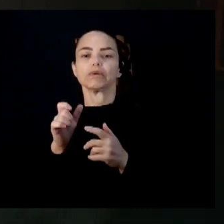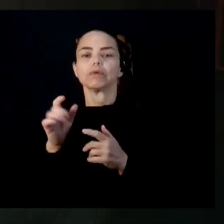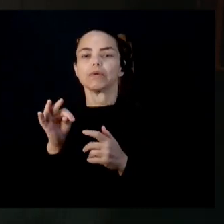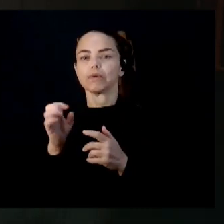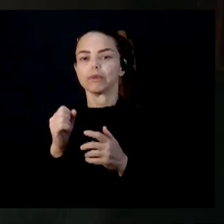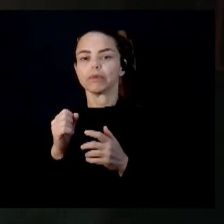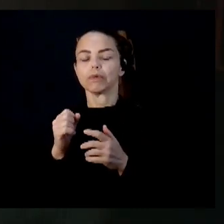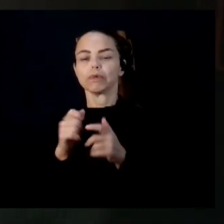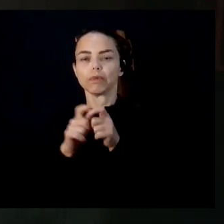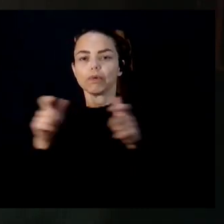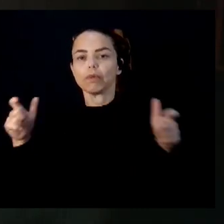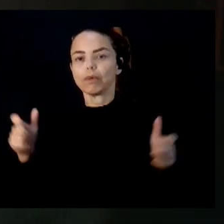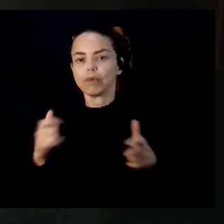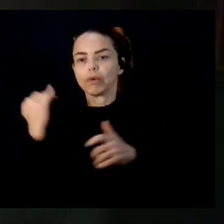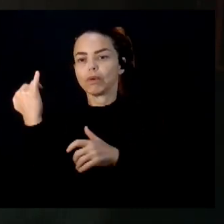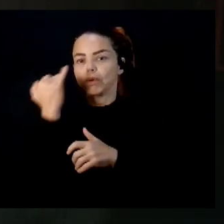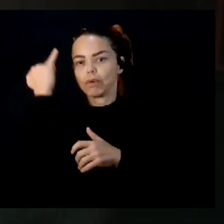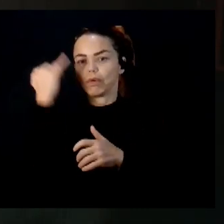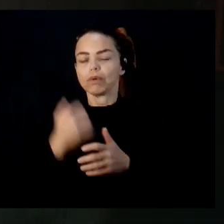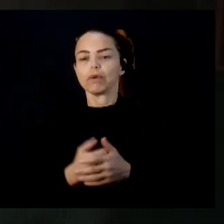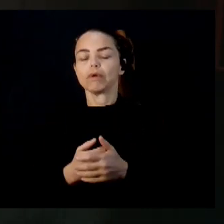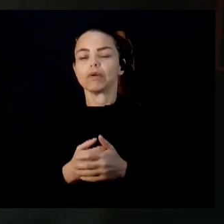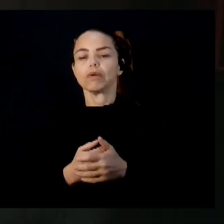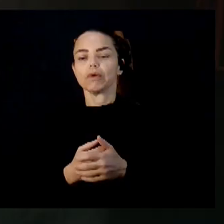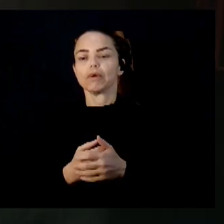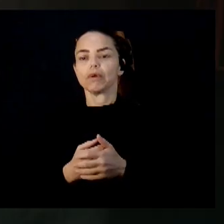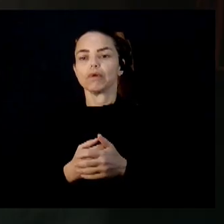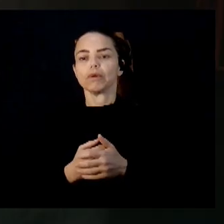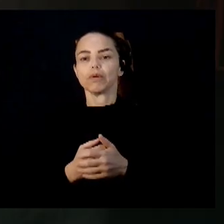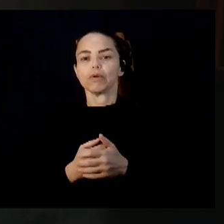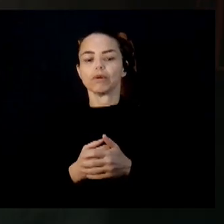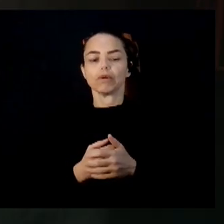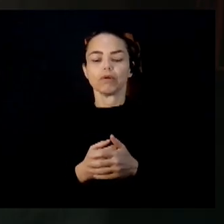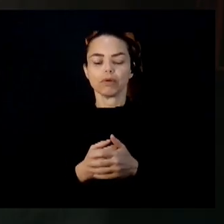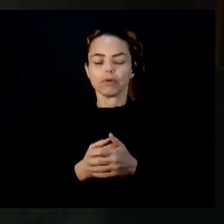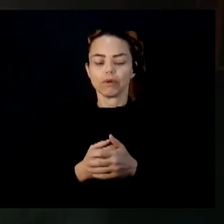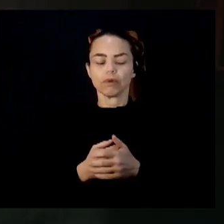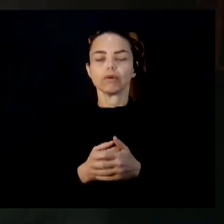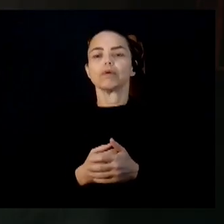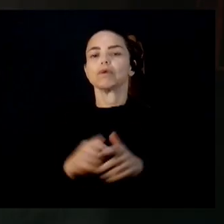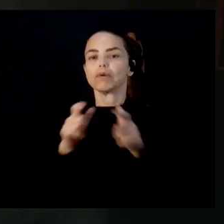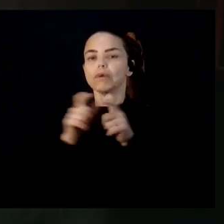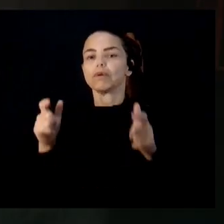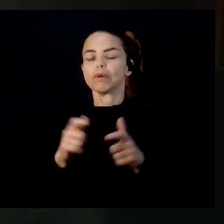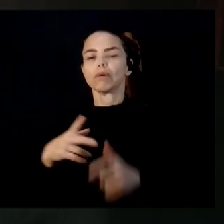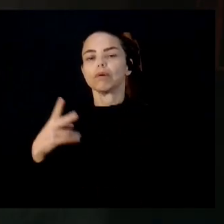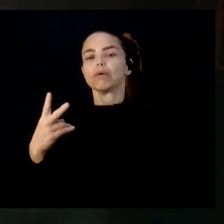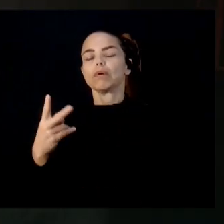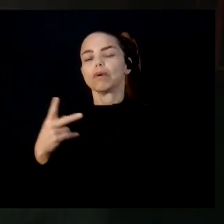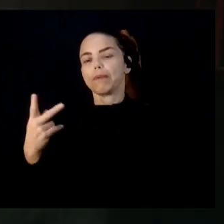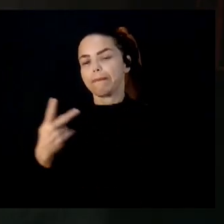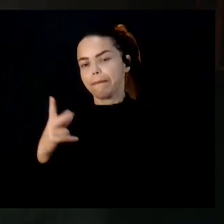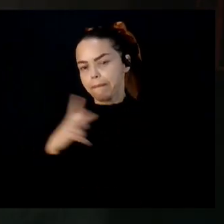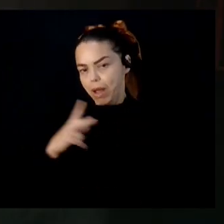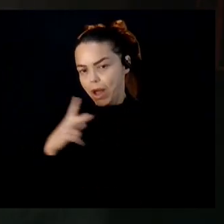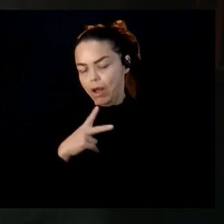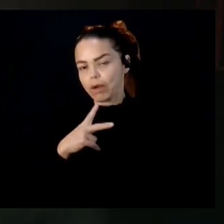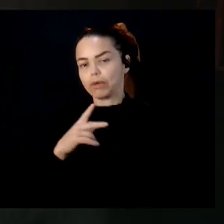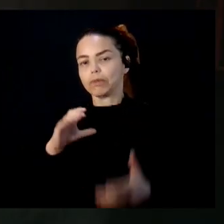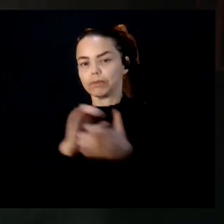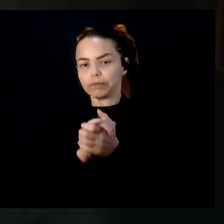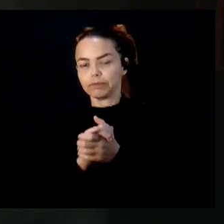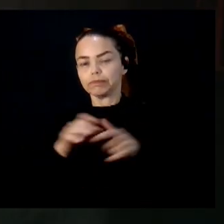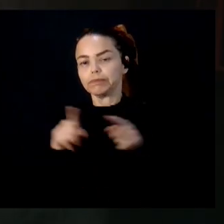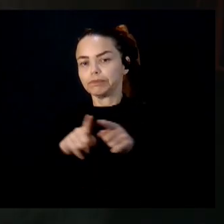a importância de novas experiências para o crescimento individual e também do casal. O que